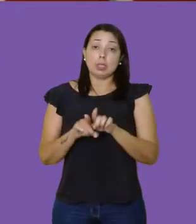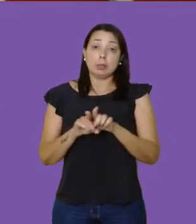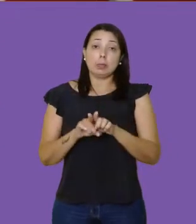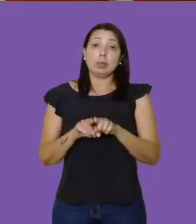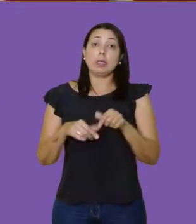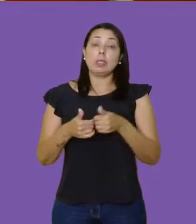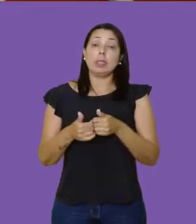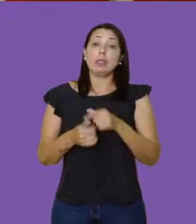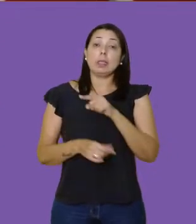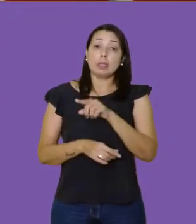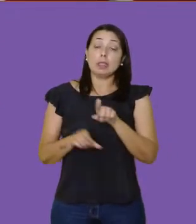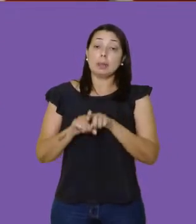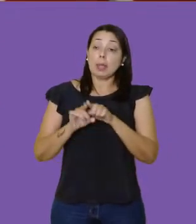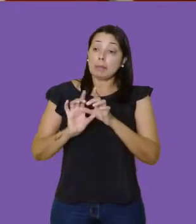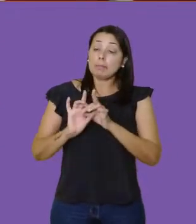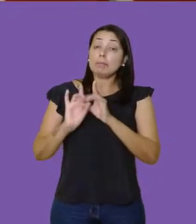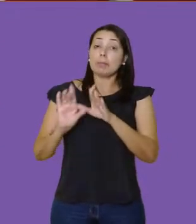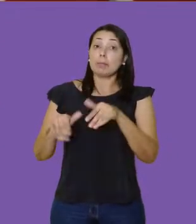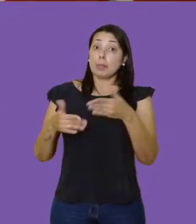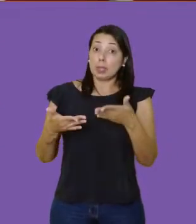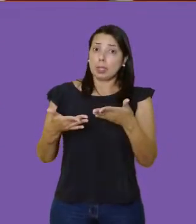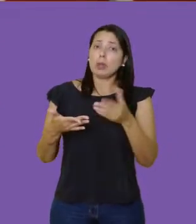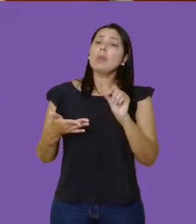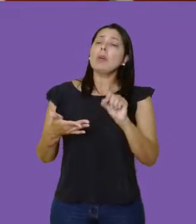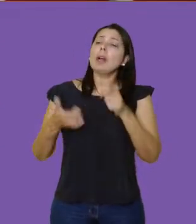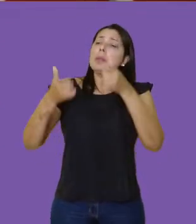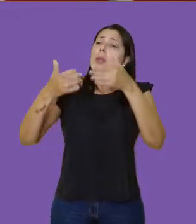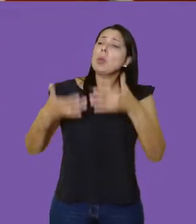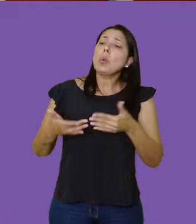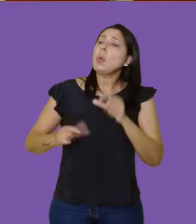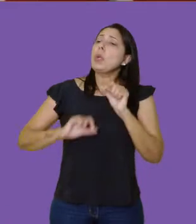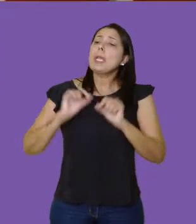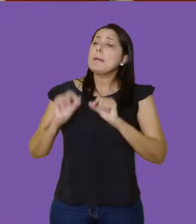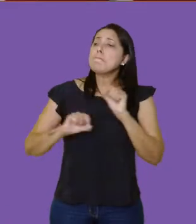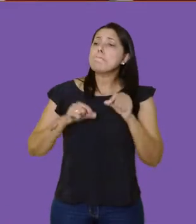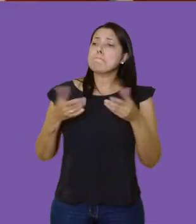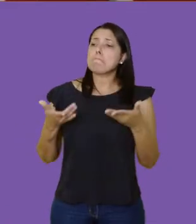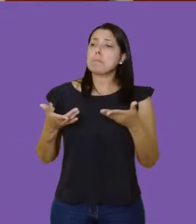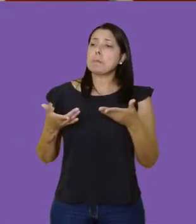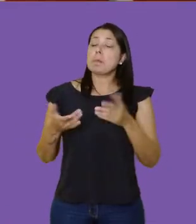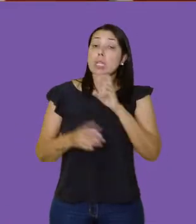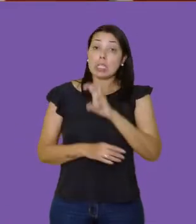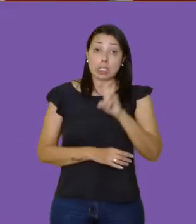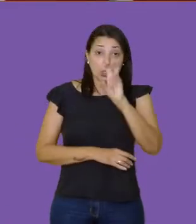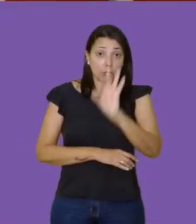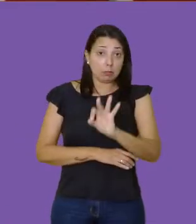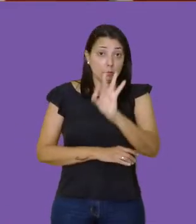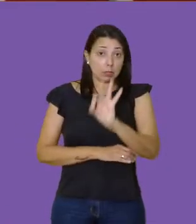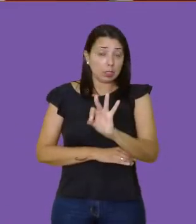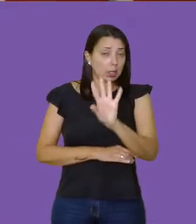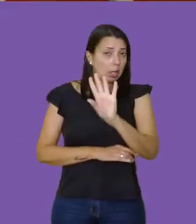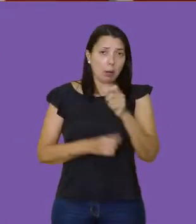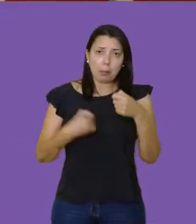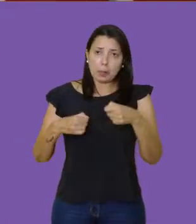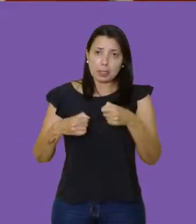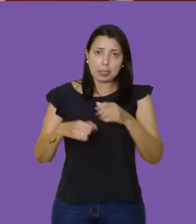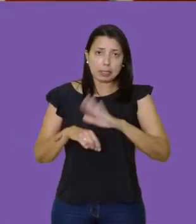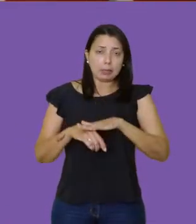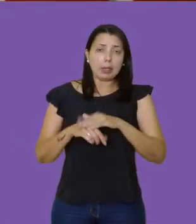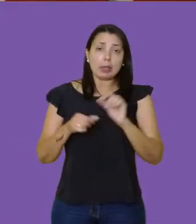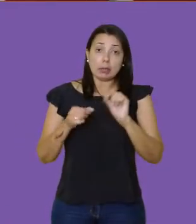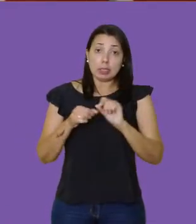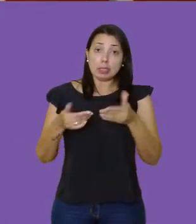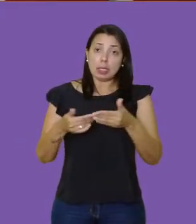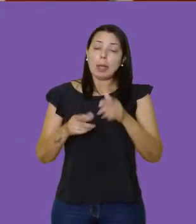dos Deputados para ser deliberada. E o que ela diz? Ela diz o seguinte, que os 5% eles não precisam mais ser